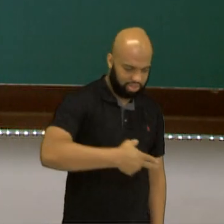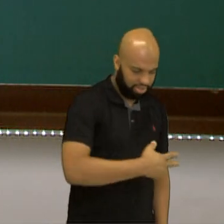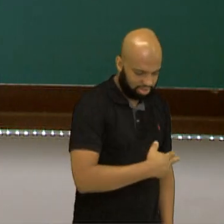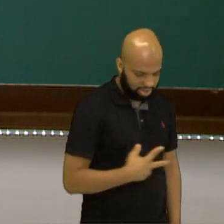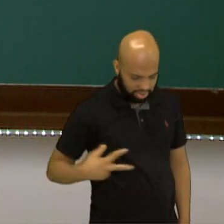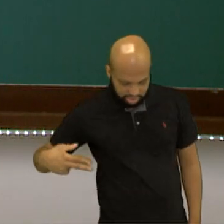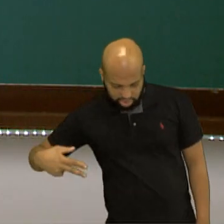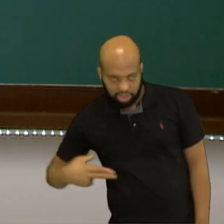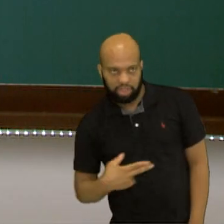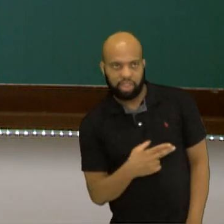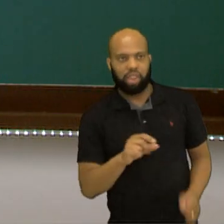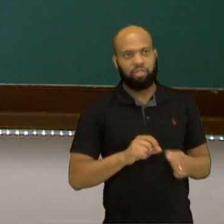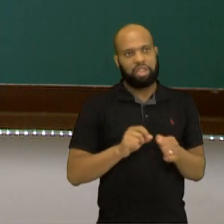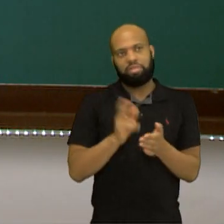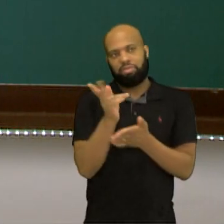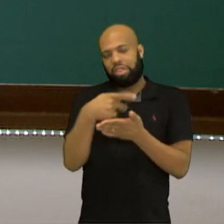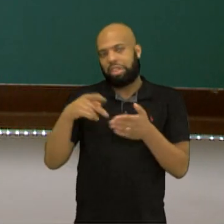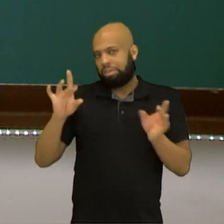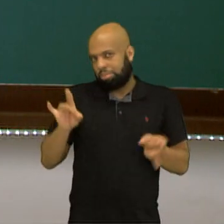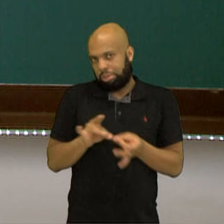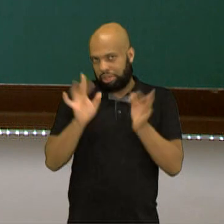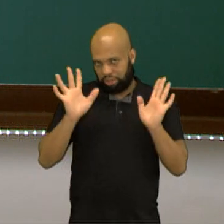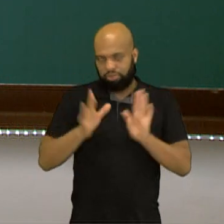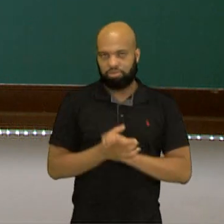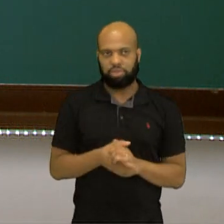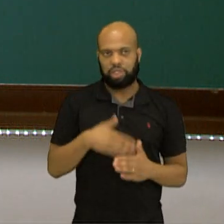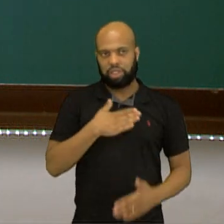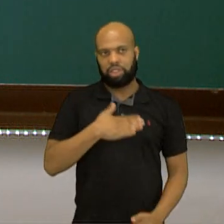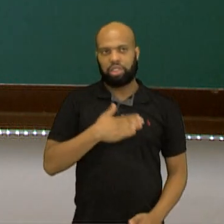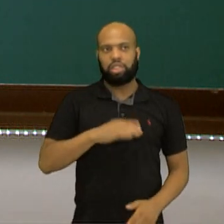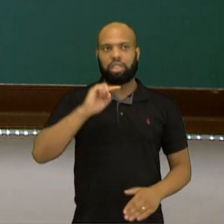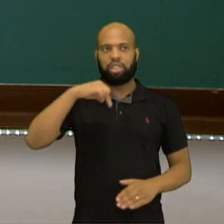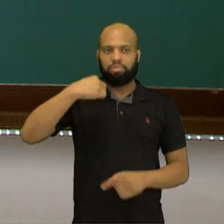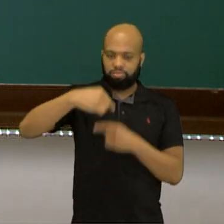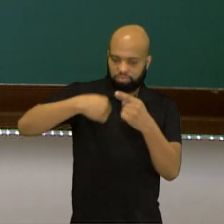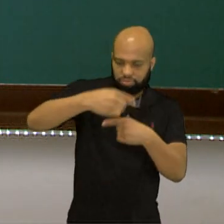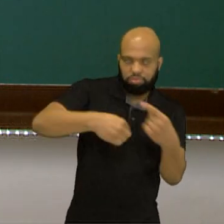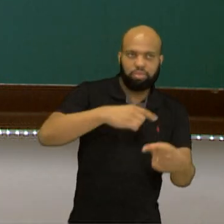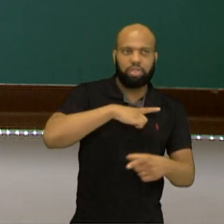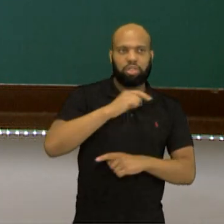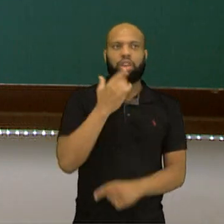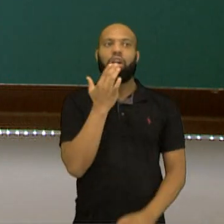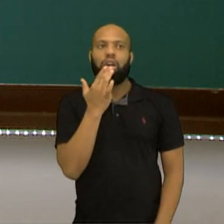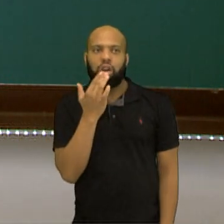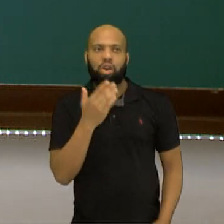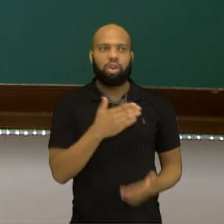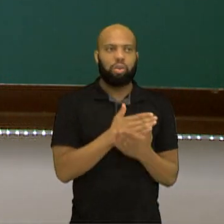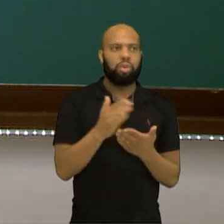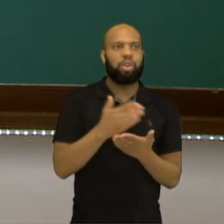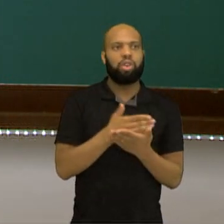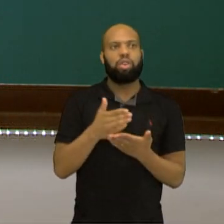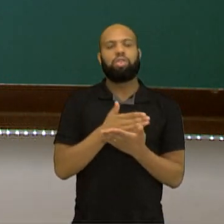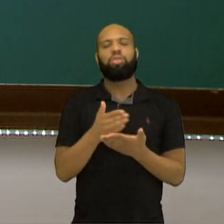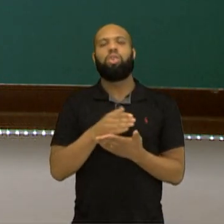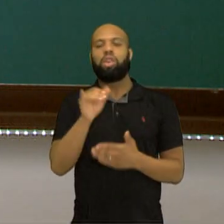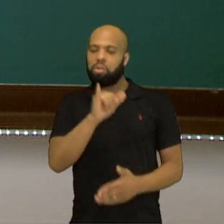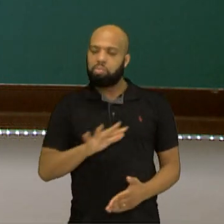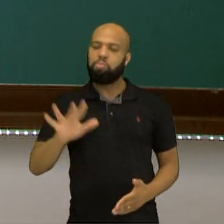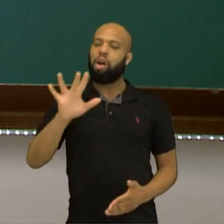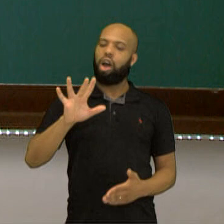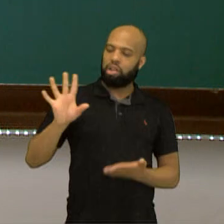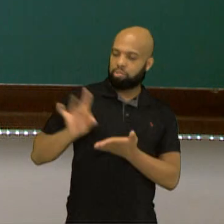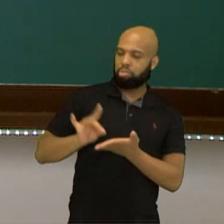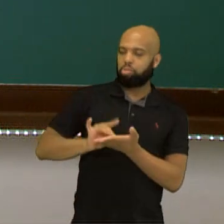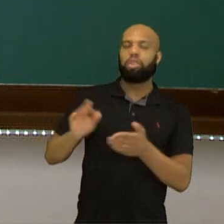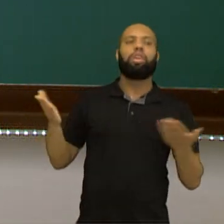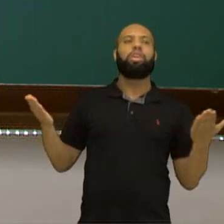formando tipo um mosaico ali, ó, no seu skate. Aí elas vieram trazendo mais cores, né, mais parecendo umas figuras, né,